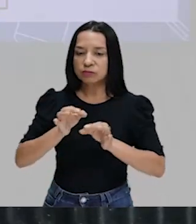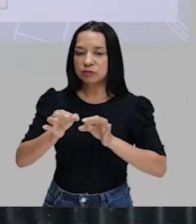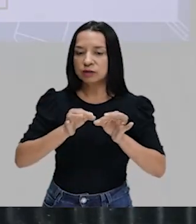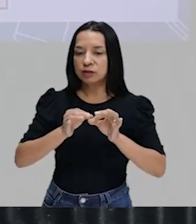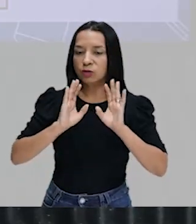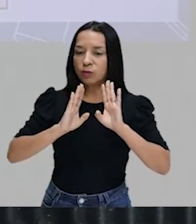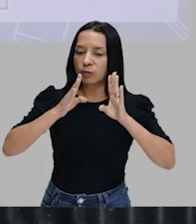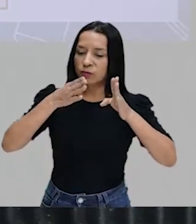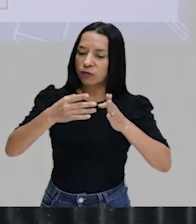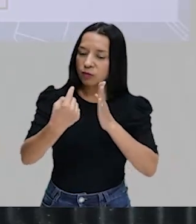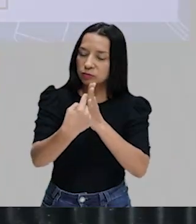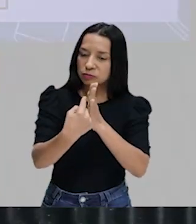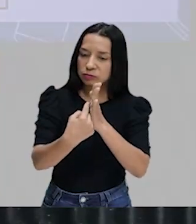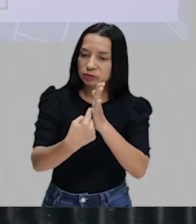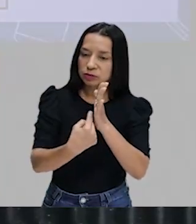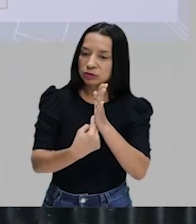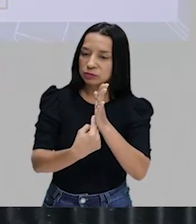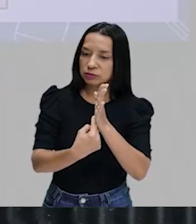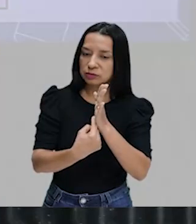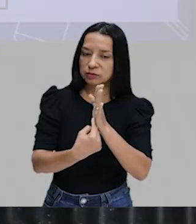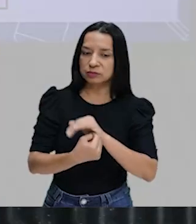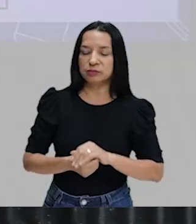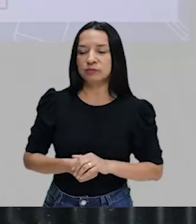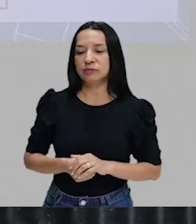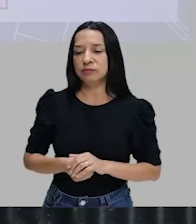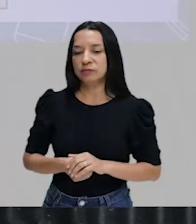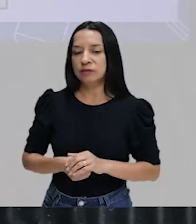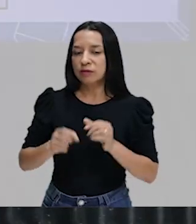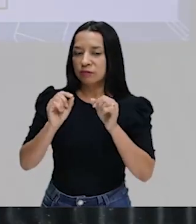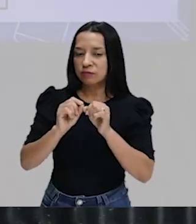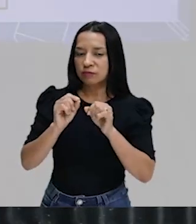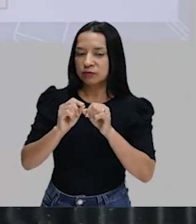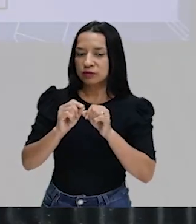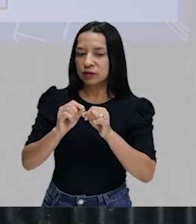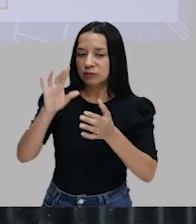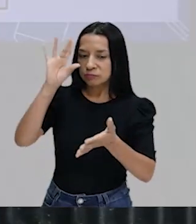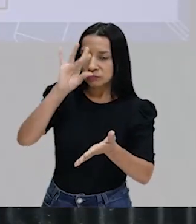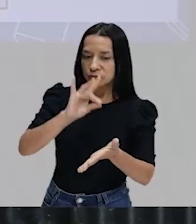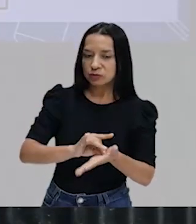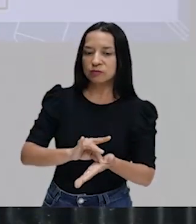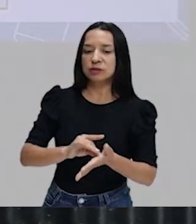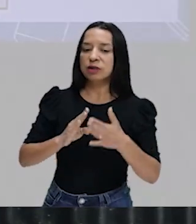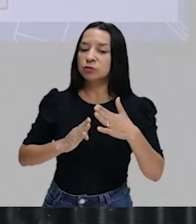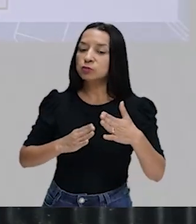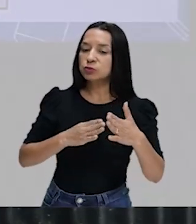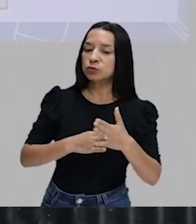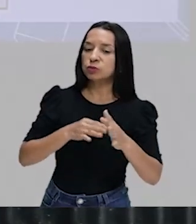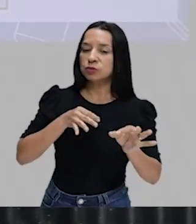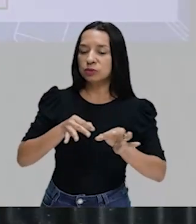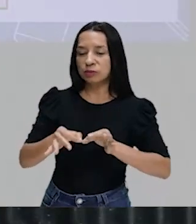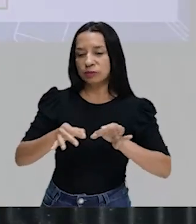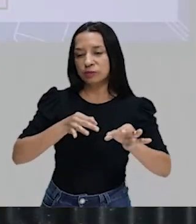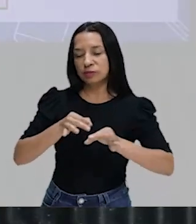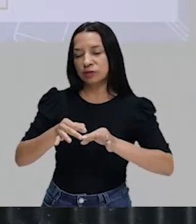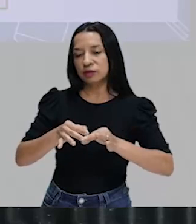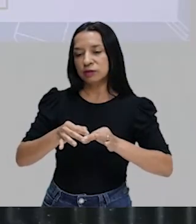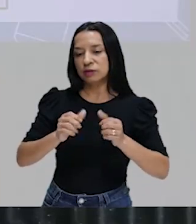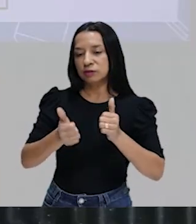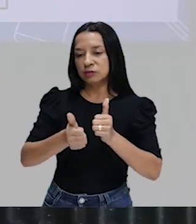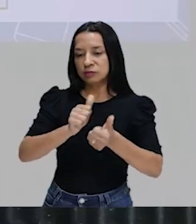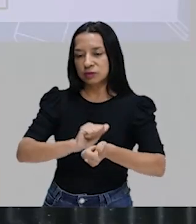planejamento, execução, consolidação e controle da preparação de um atleta, amador ou